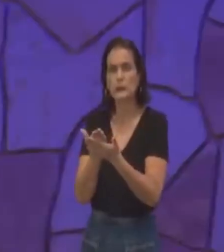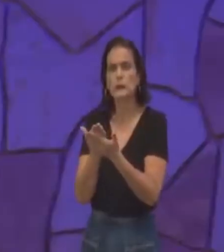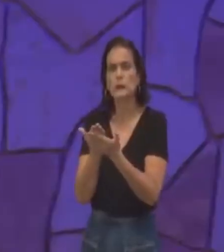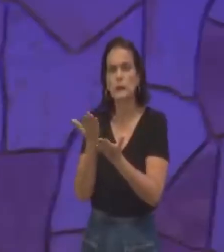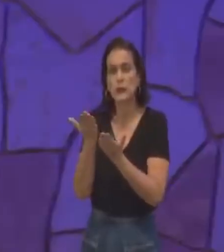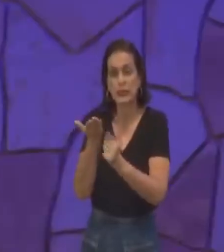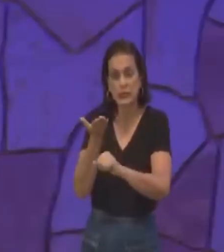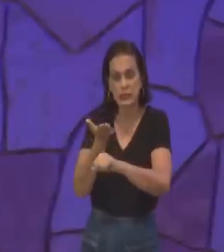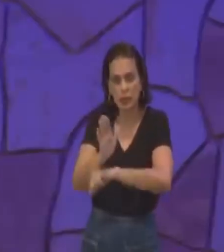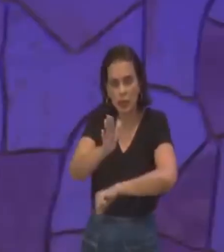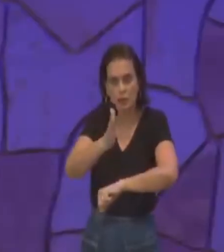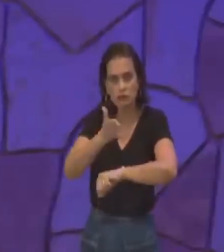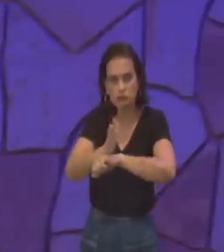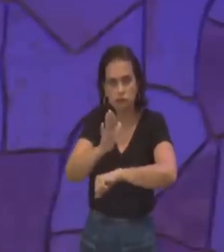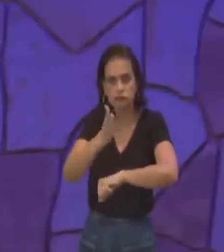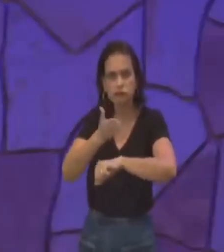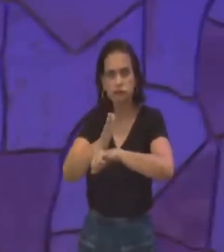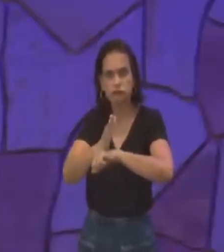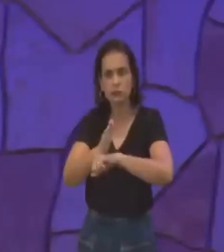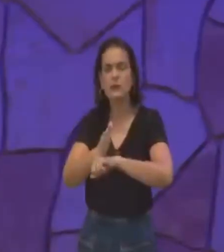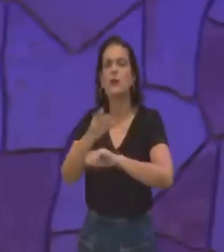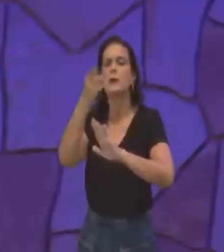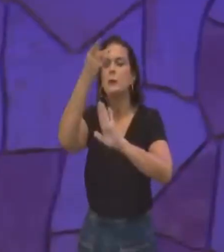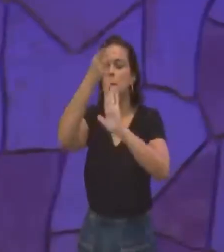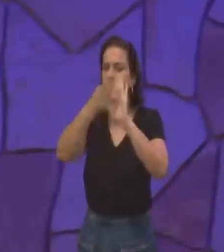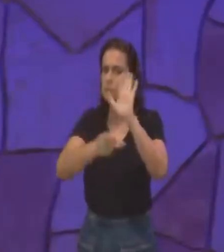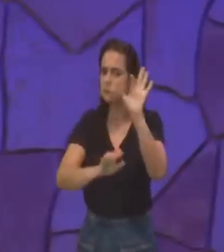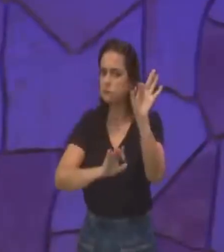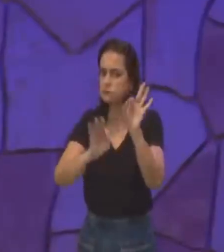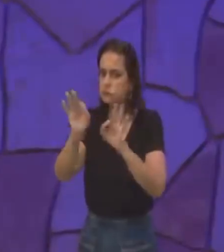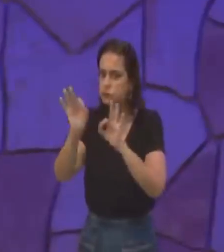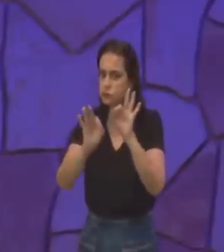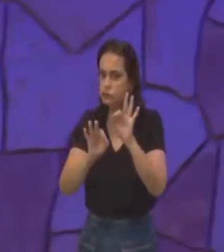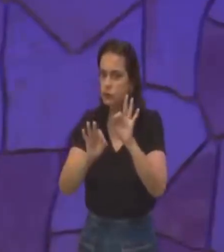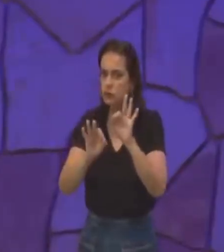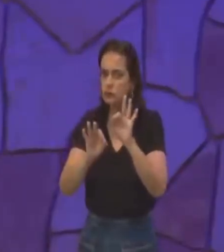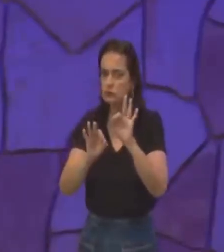de treinamento, falamos de planejamento, falamos de grade